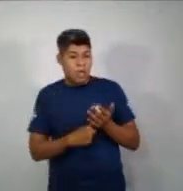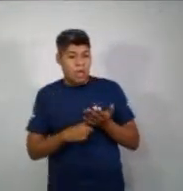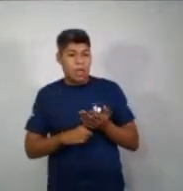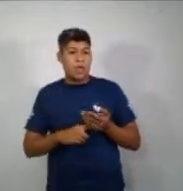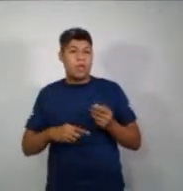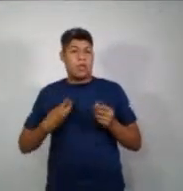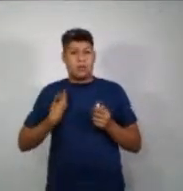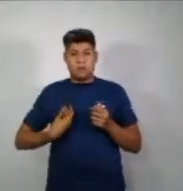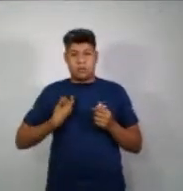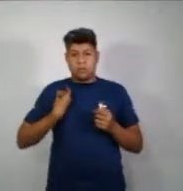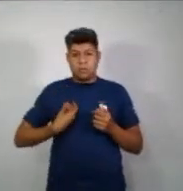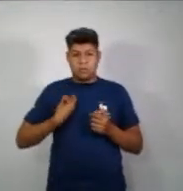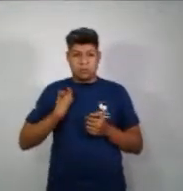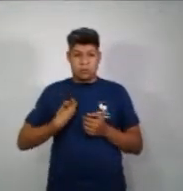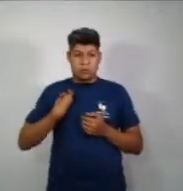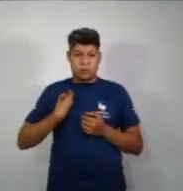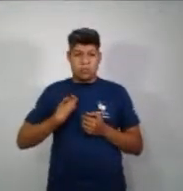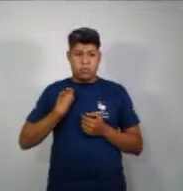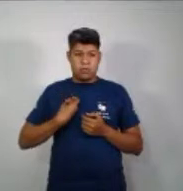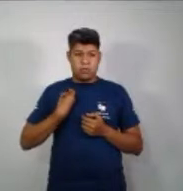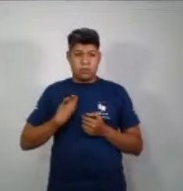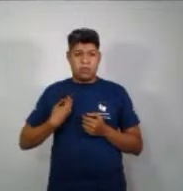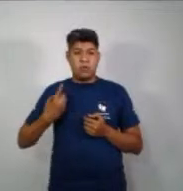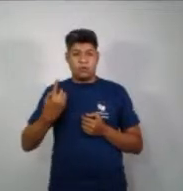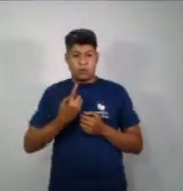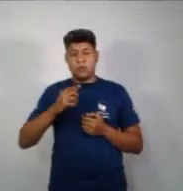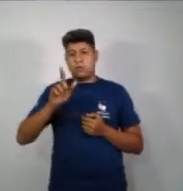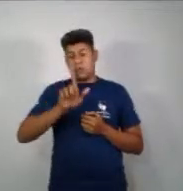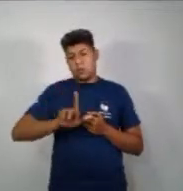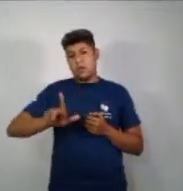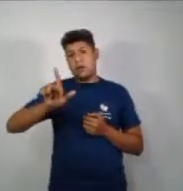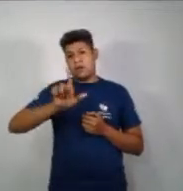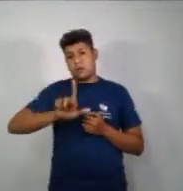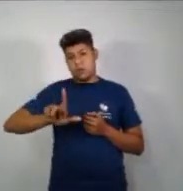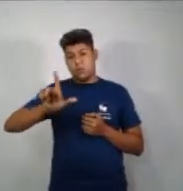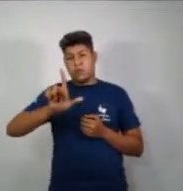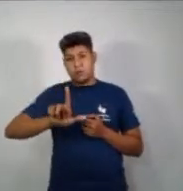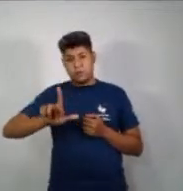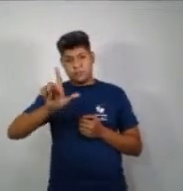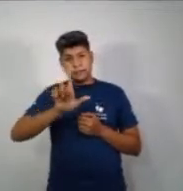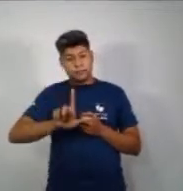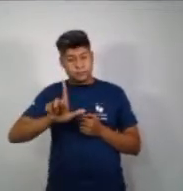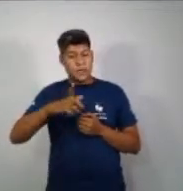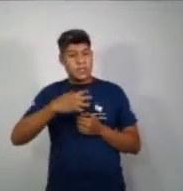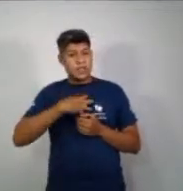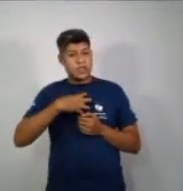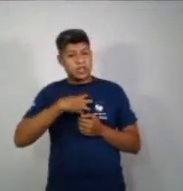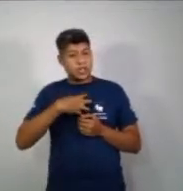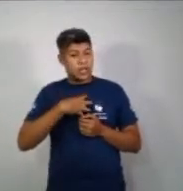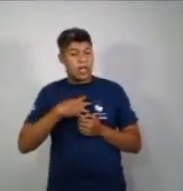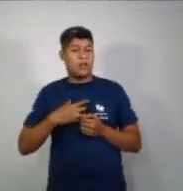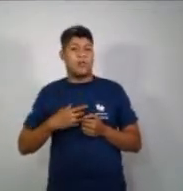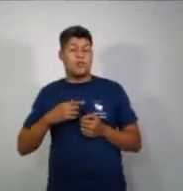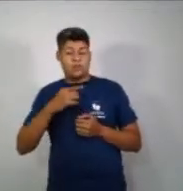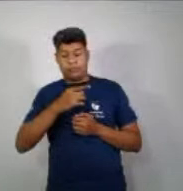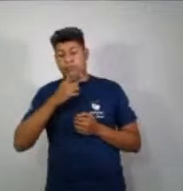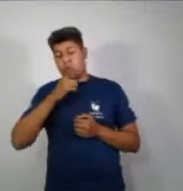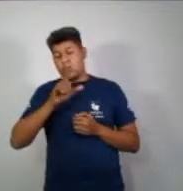maneira como com a nossa literatura, a maneira como ele